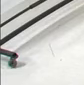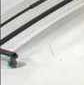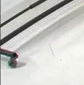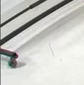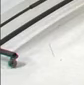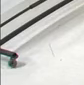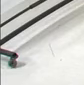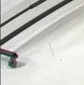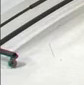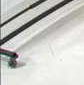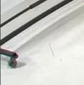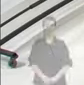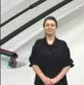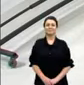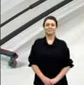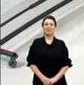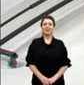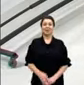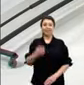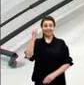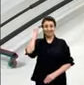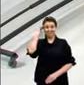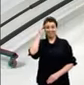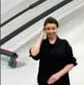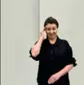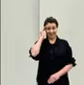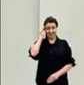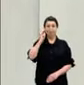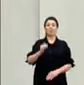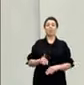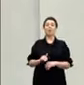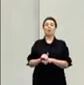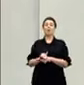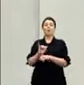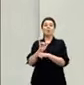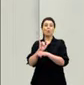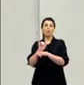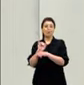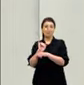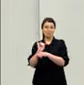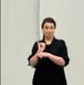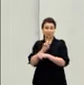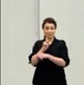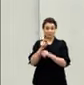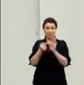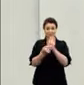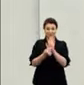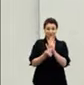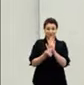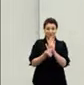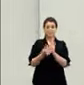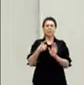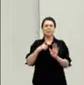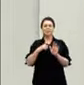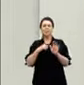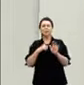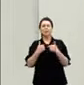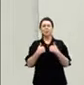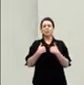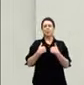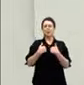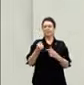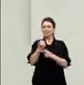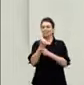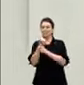Legal, né, gente? Eu adoro esse vídeo. Ele está disponível no YouTube. Então, vocês viram ali o sistema de defesa